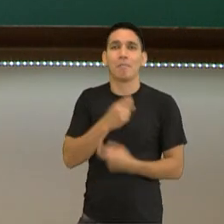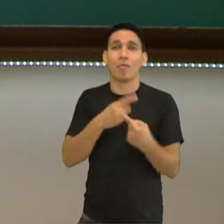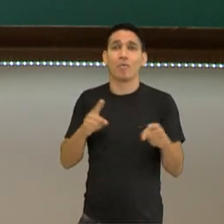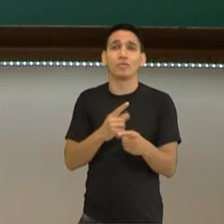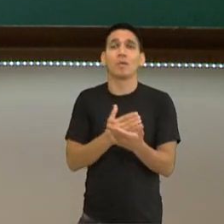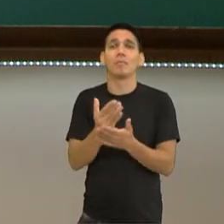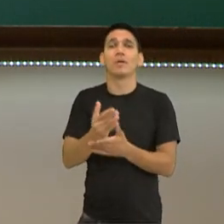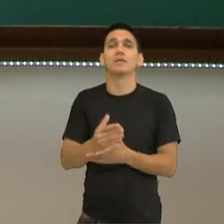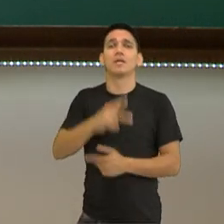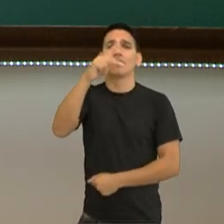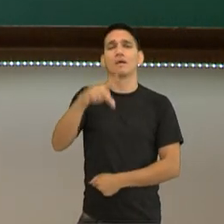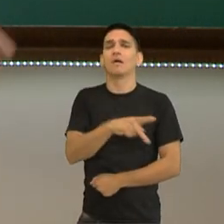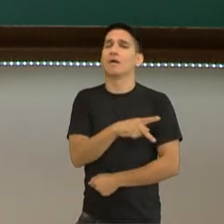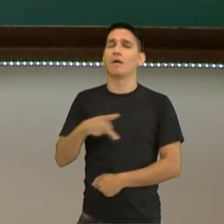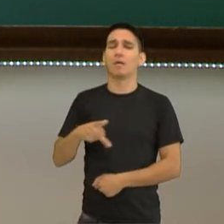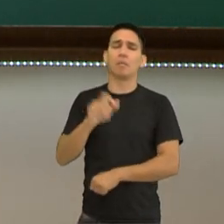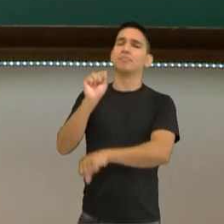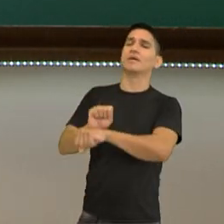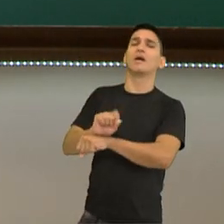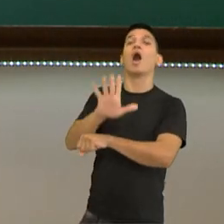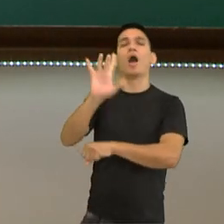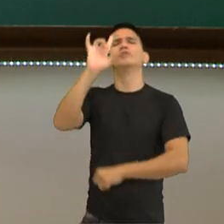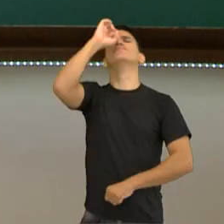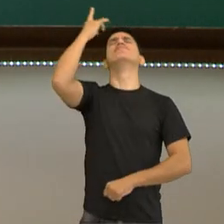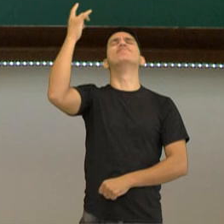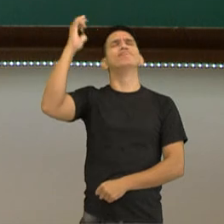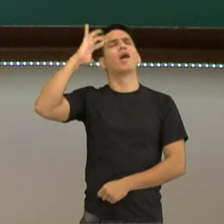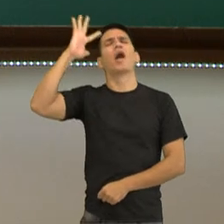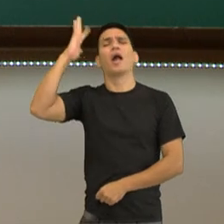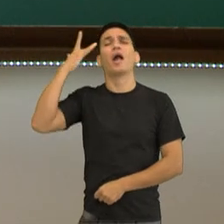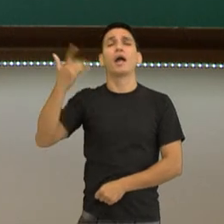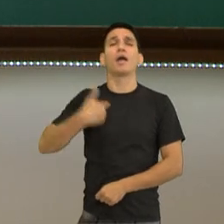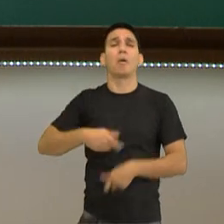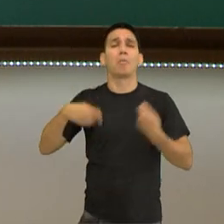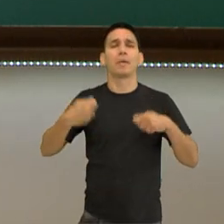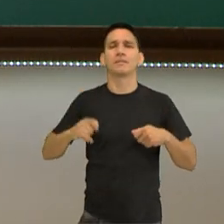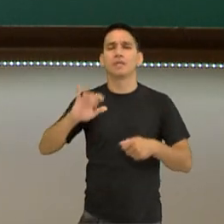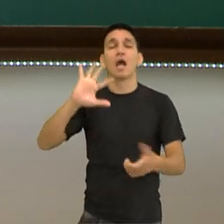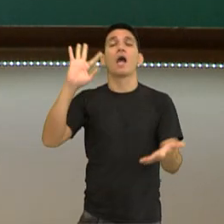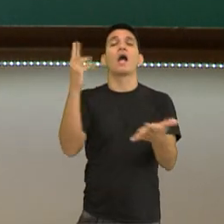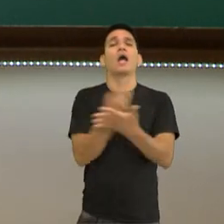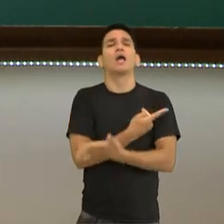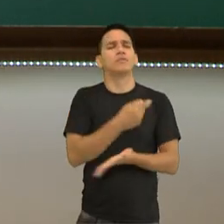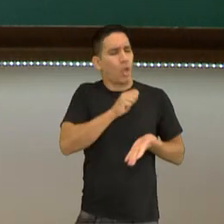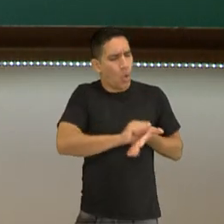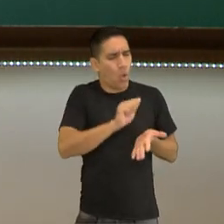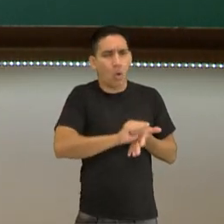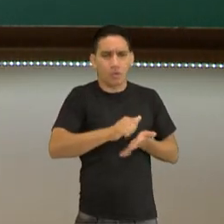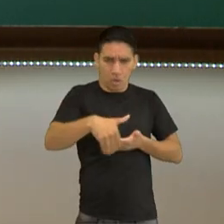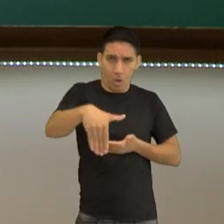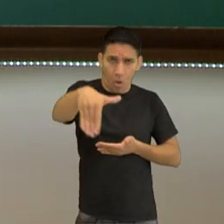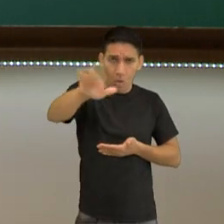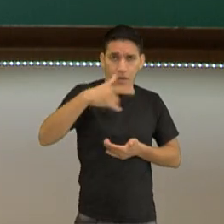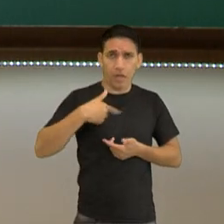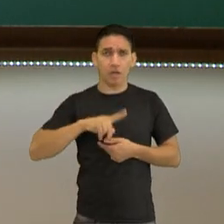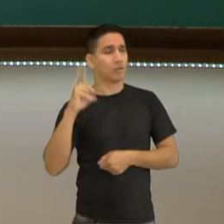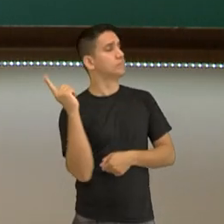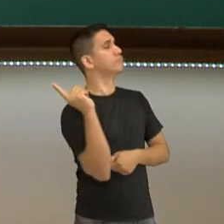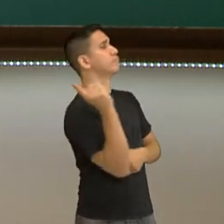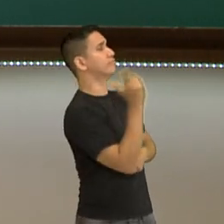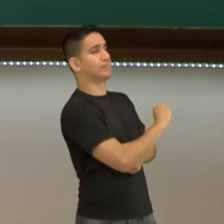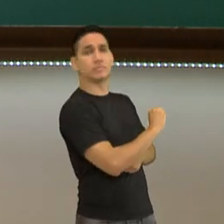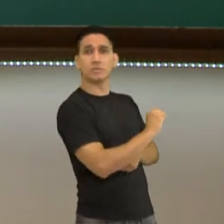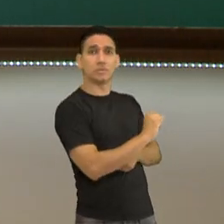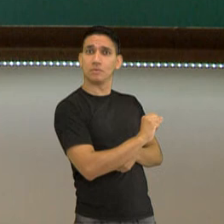uma missa e parava a missa. Ó, pessoal, veio uma música na minha cabeça, eu preciso resolver ali, anotar, continue a missa sem mim. E